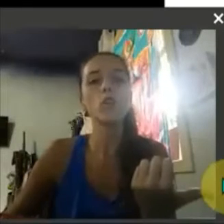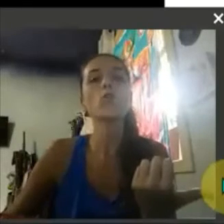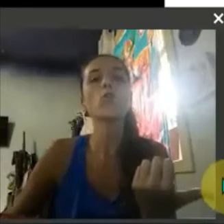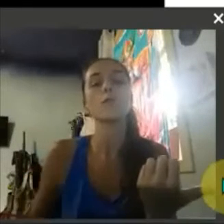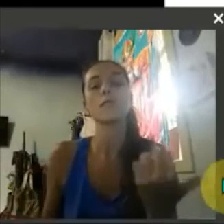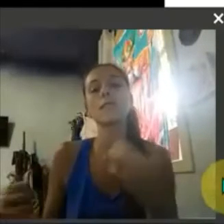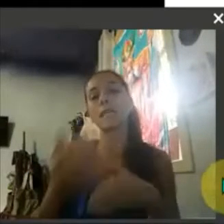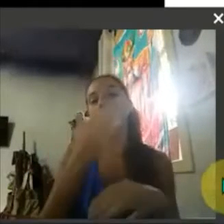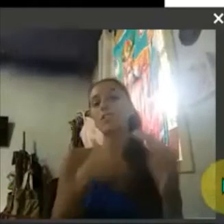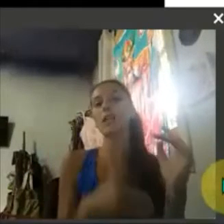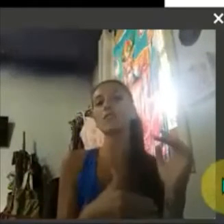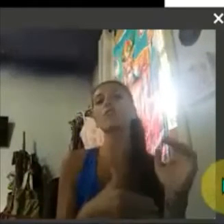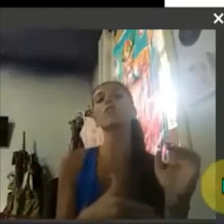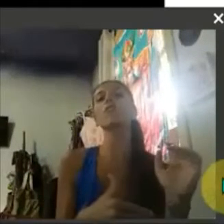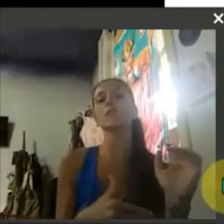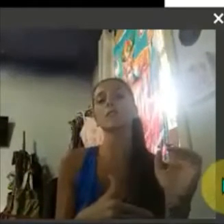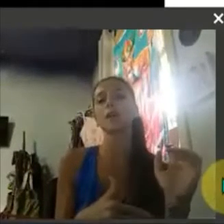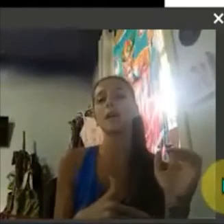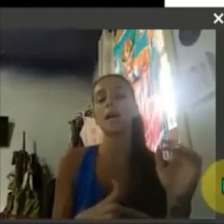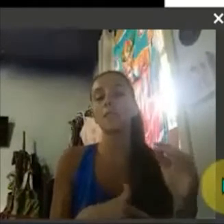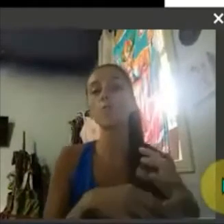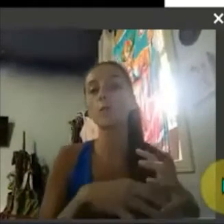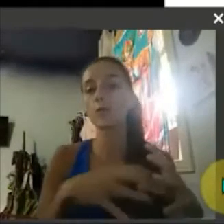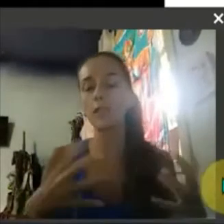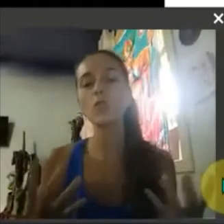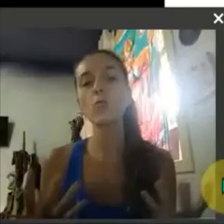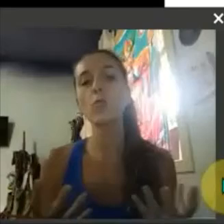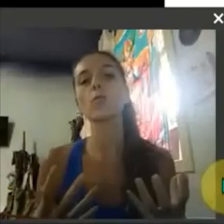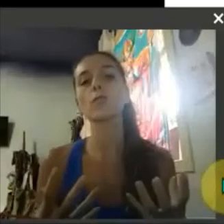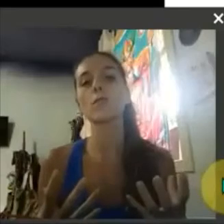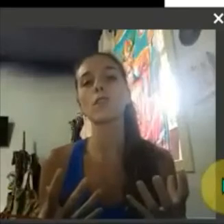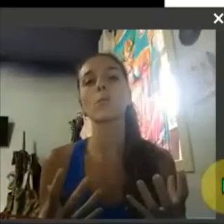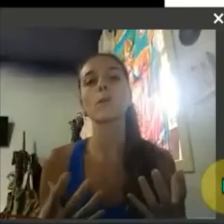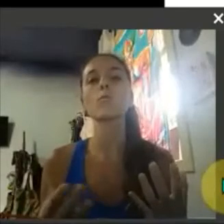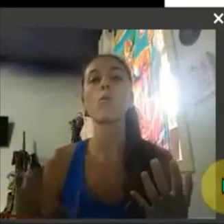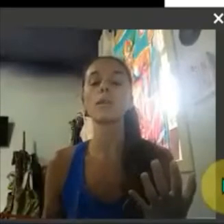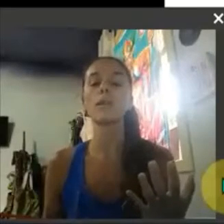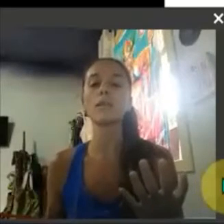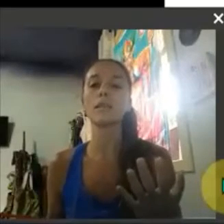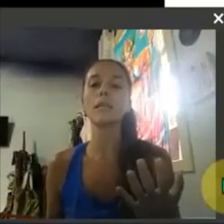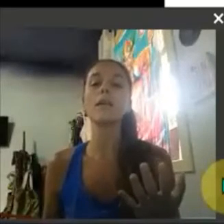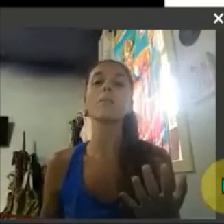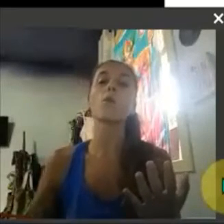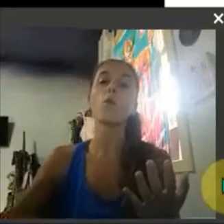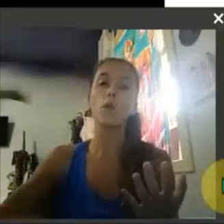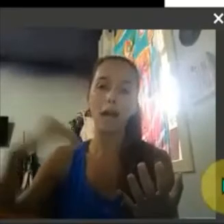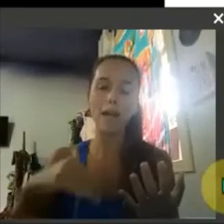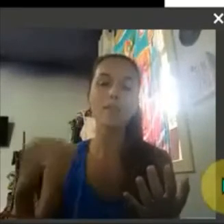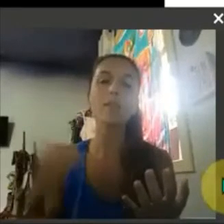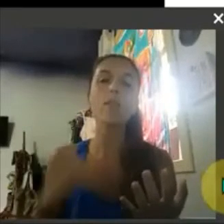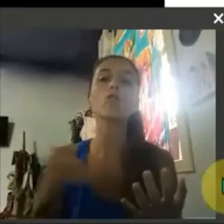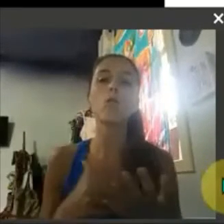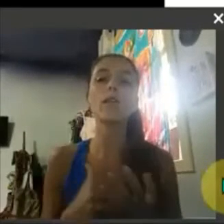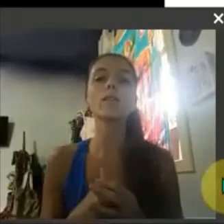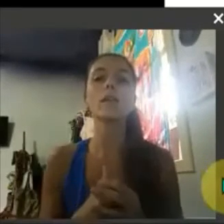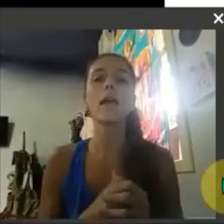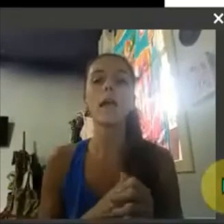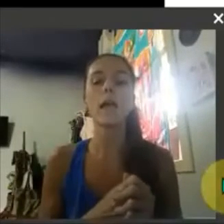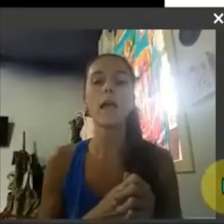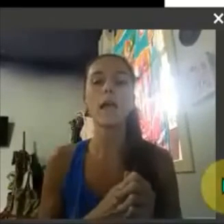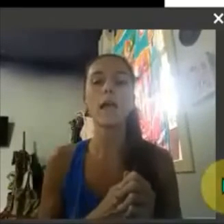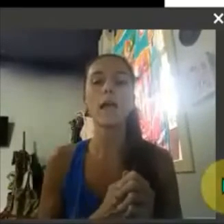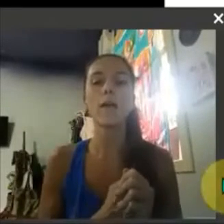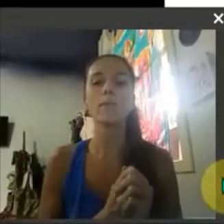muito CO2. Então, às vezes, eles têm que retirar CO2. Às vezes, no processo de produção da cerveja mesmo, ou eles têm que colocar CO2